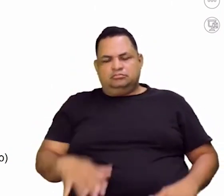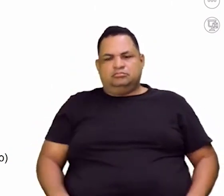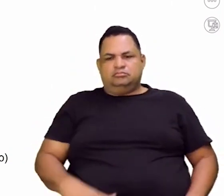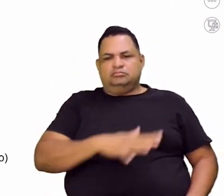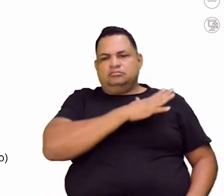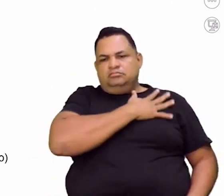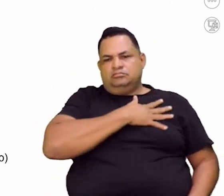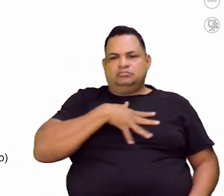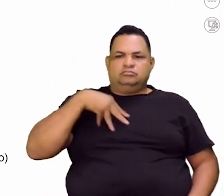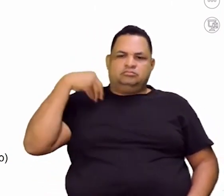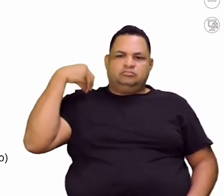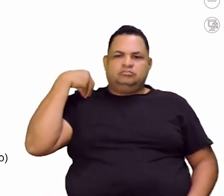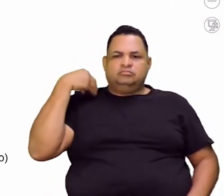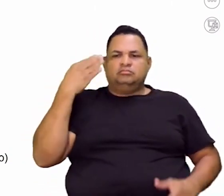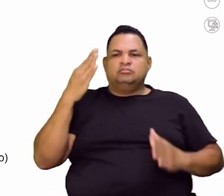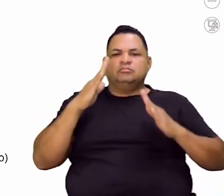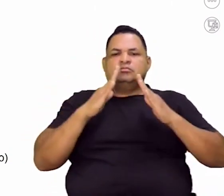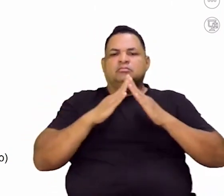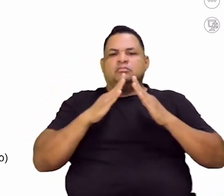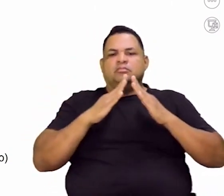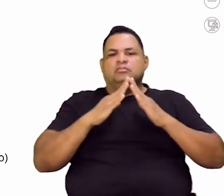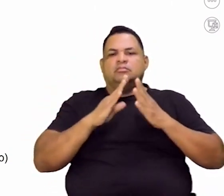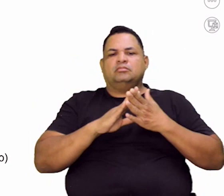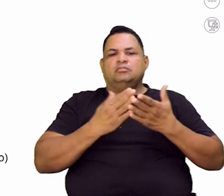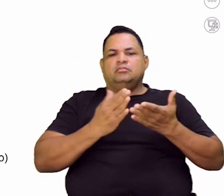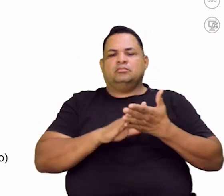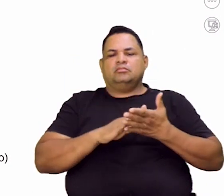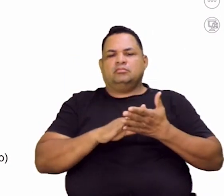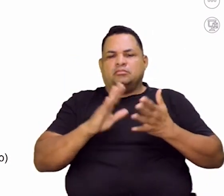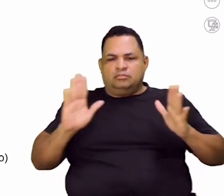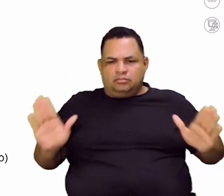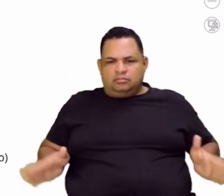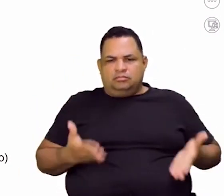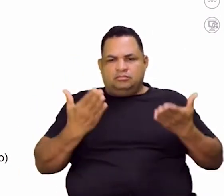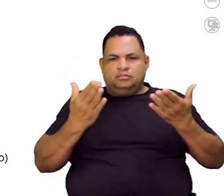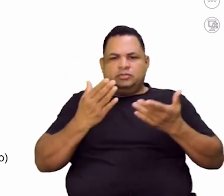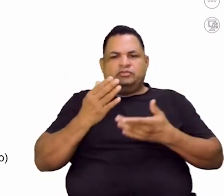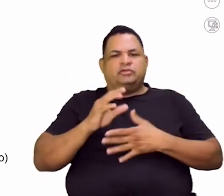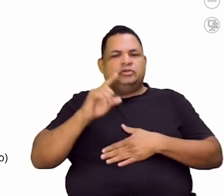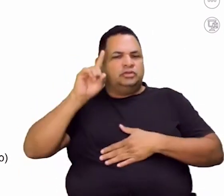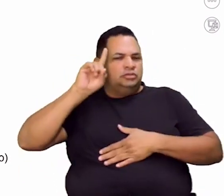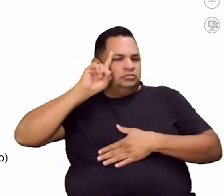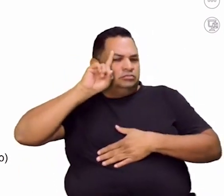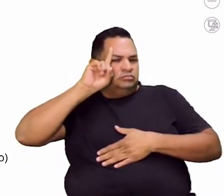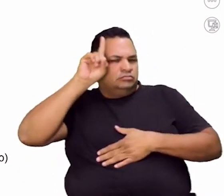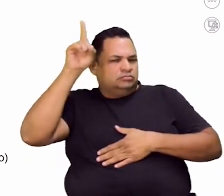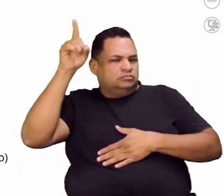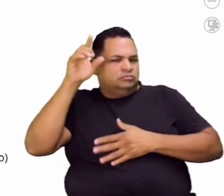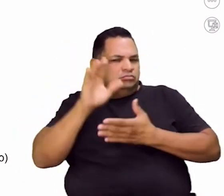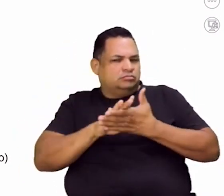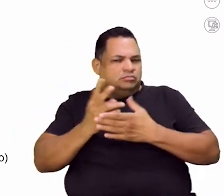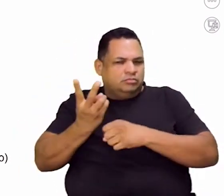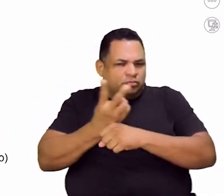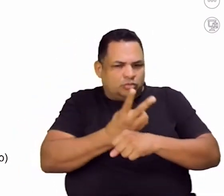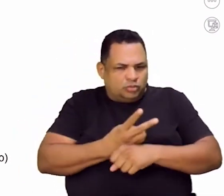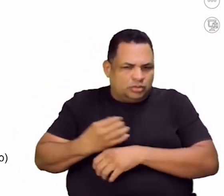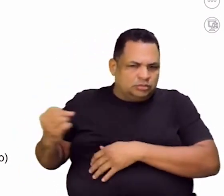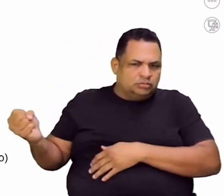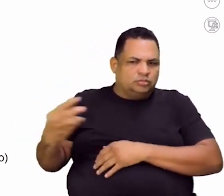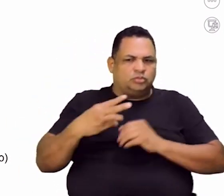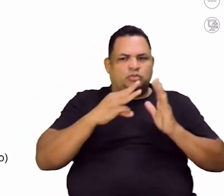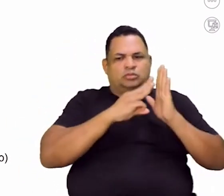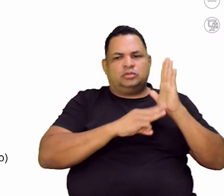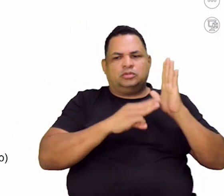de Aristóteles, né, na escolástica. Instigou o que? A intelectuais na busca de novos métodos